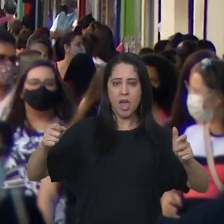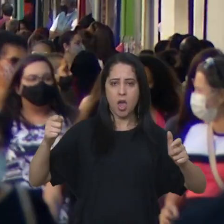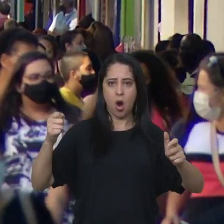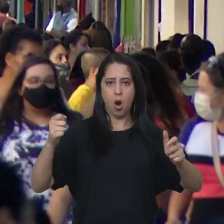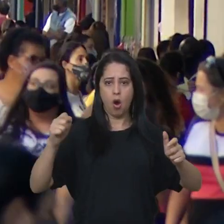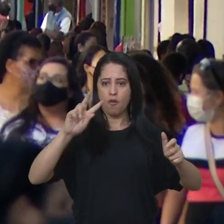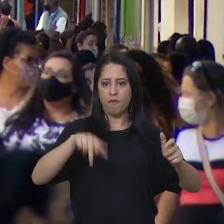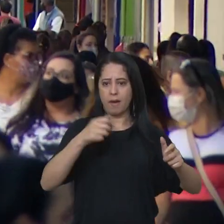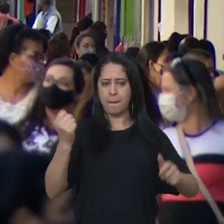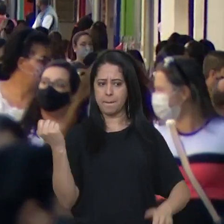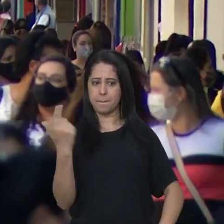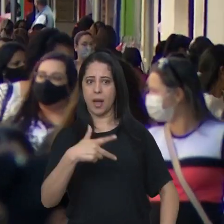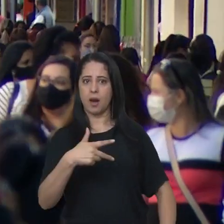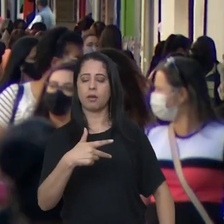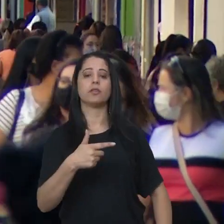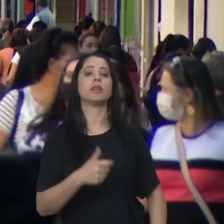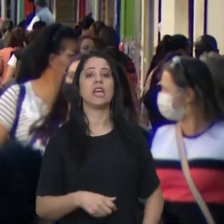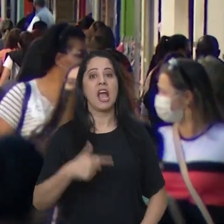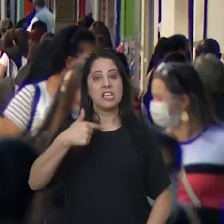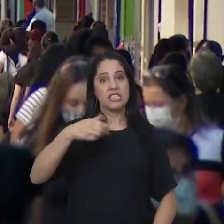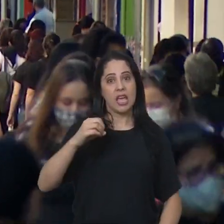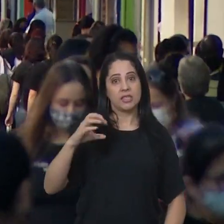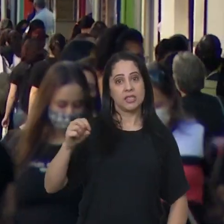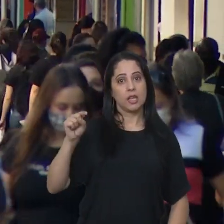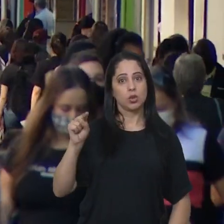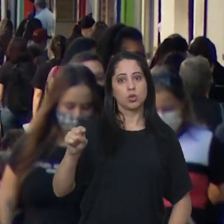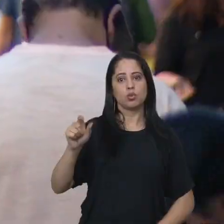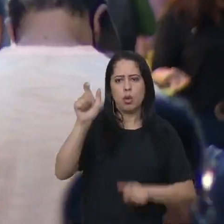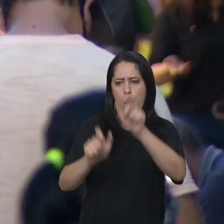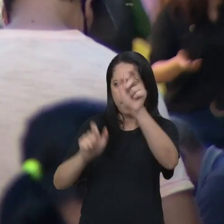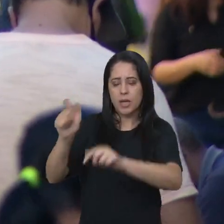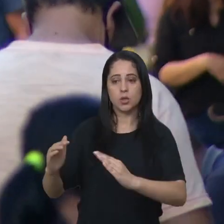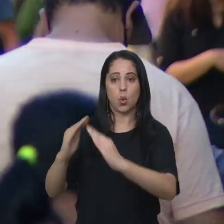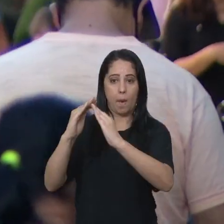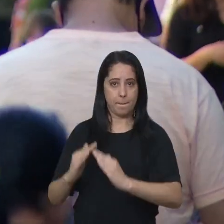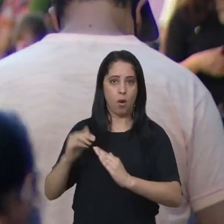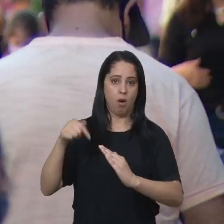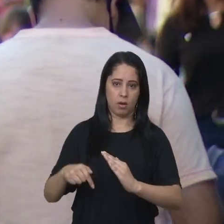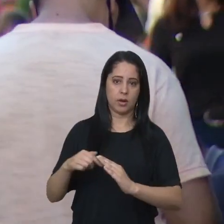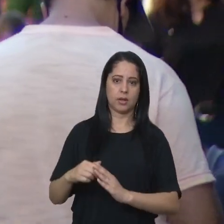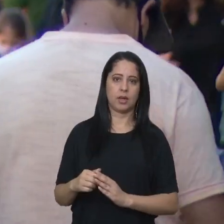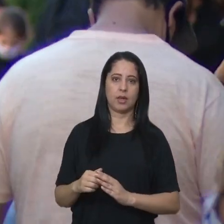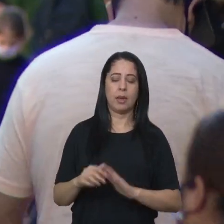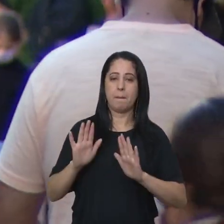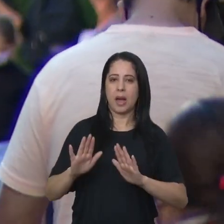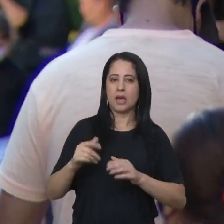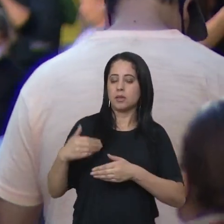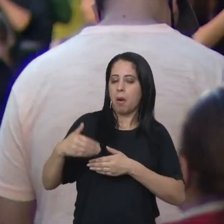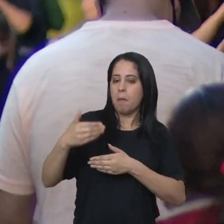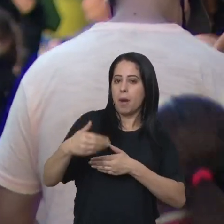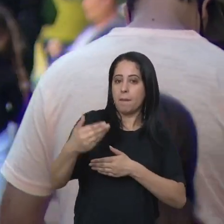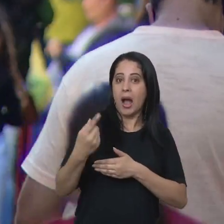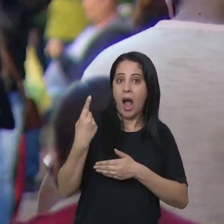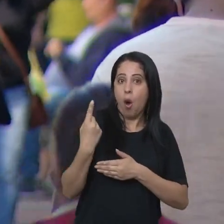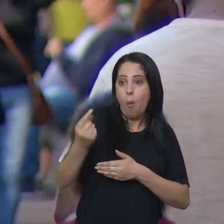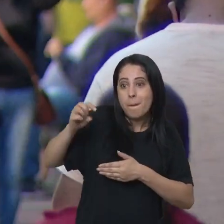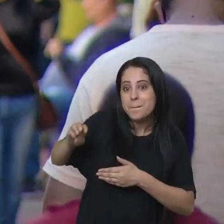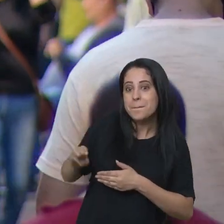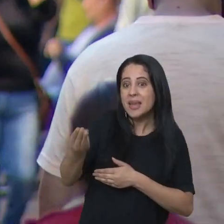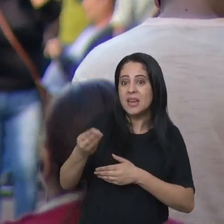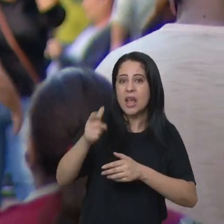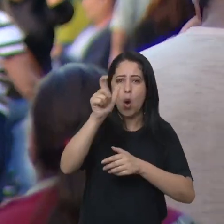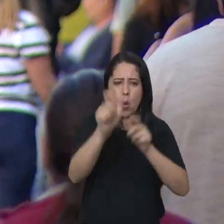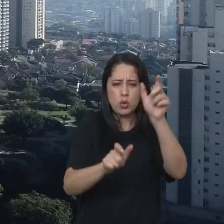dos Campos hoje conta com mais de 700 mil habitantes e deve superar, dentro de alguns anos, a marca de 1 milhão